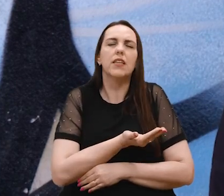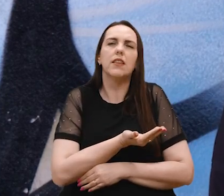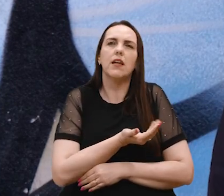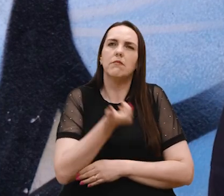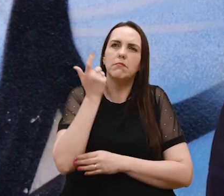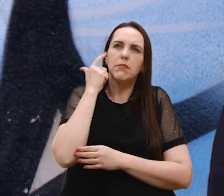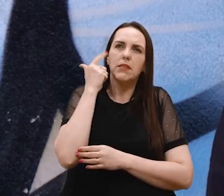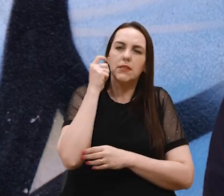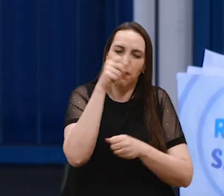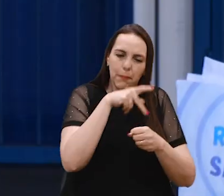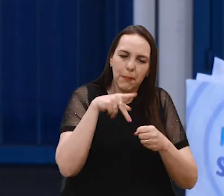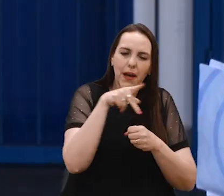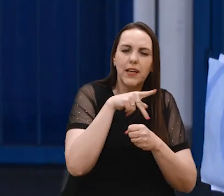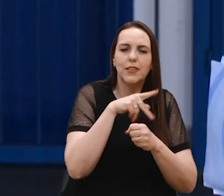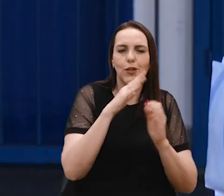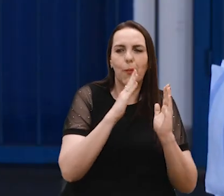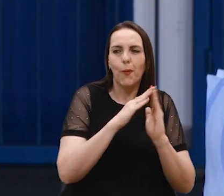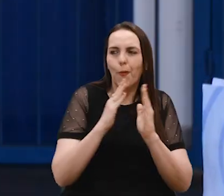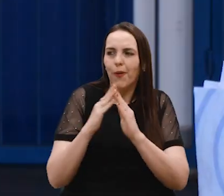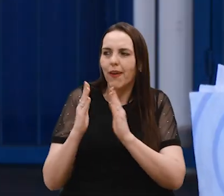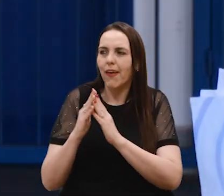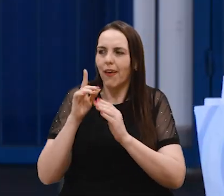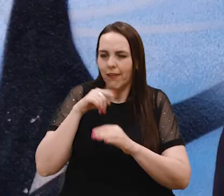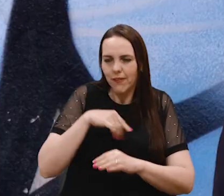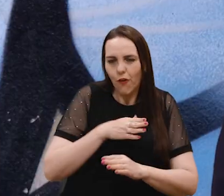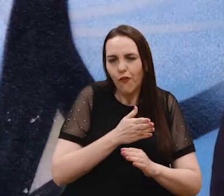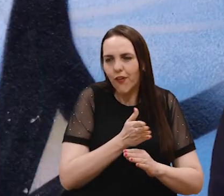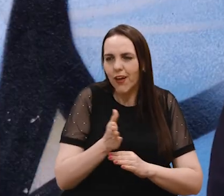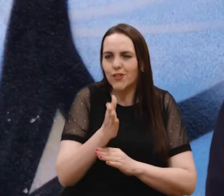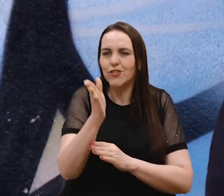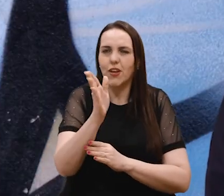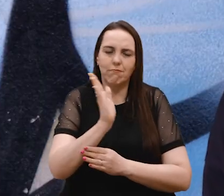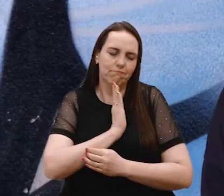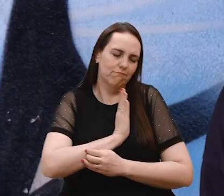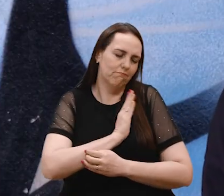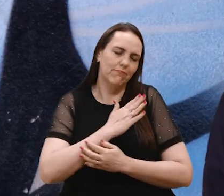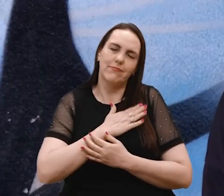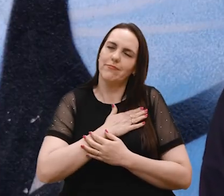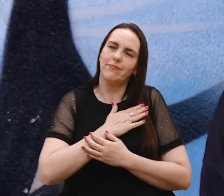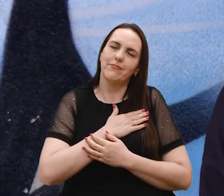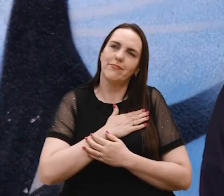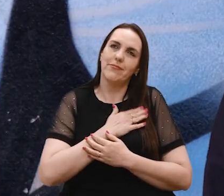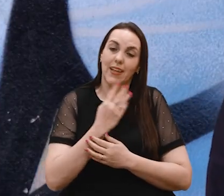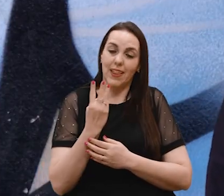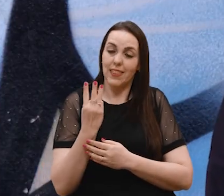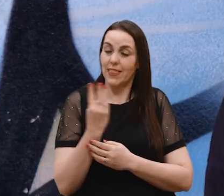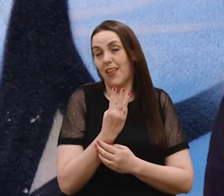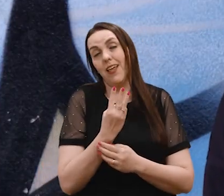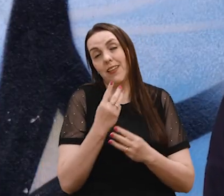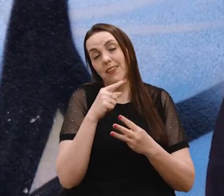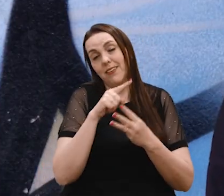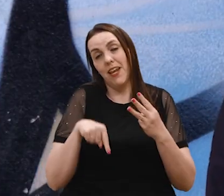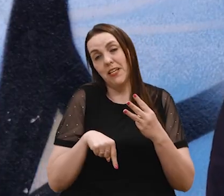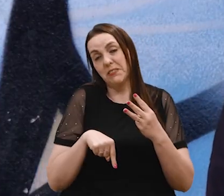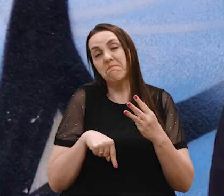a pensar nos países que eu morei, que eu passei, que eu levo comigo. Os 3 países